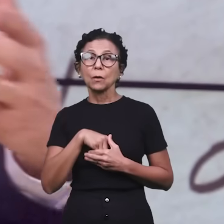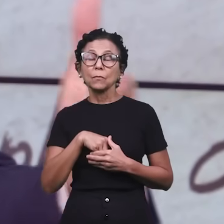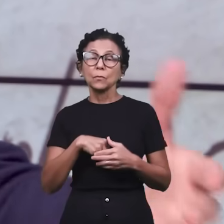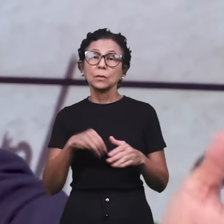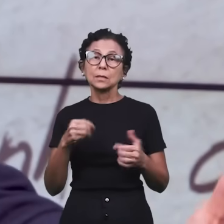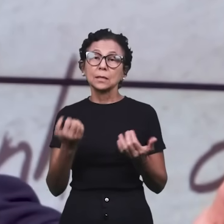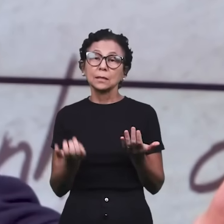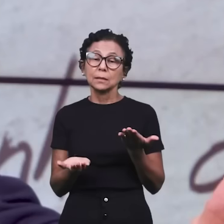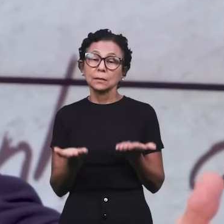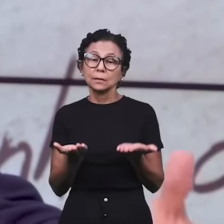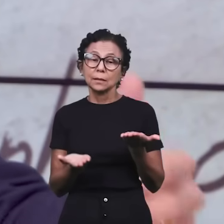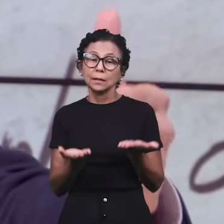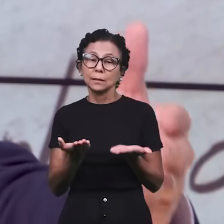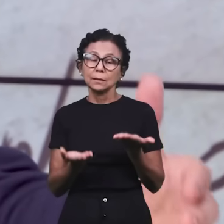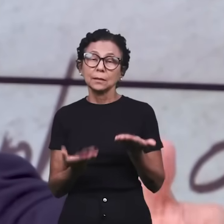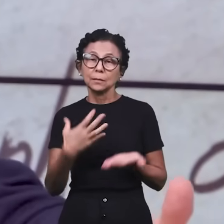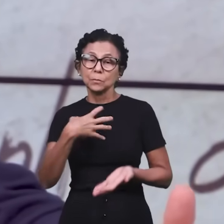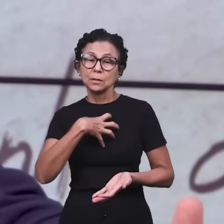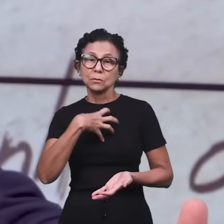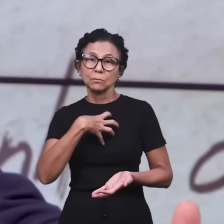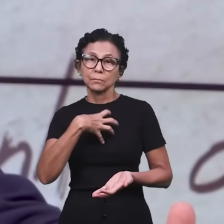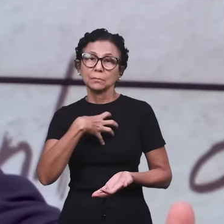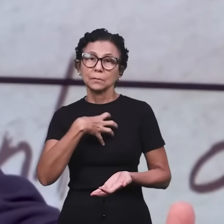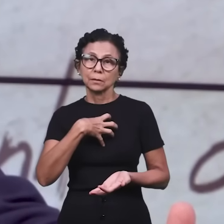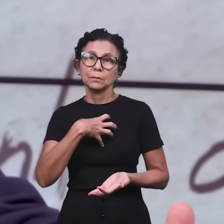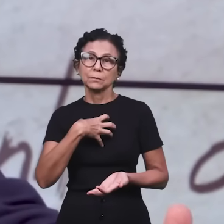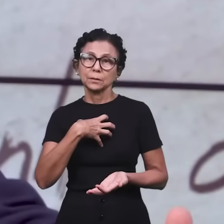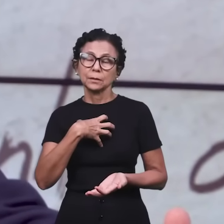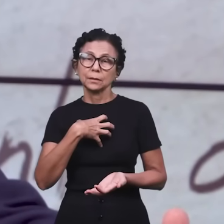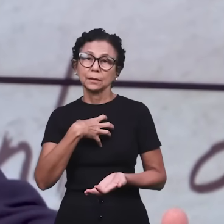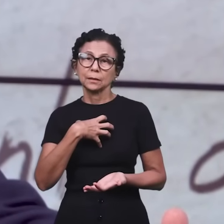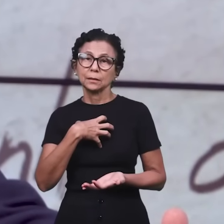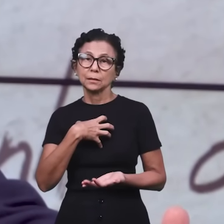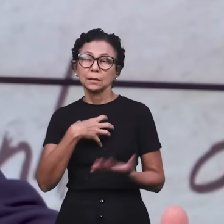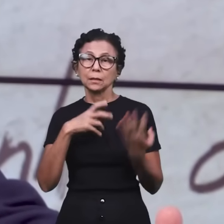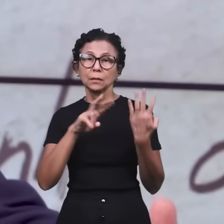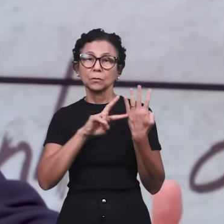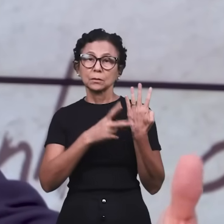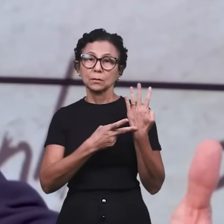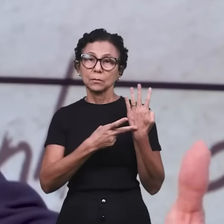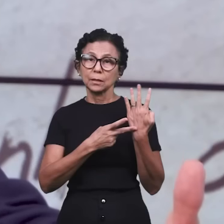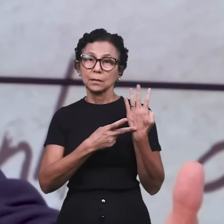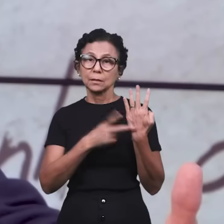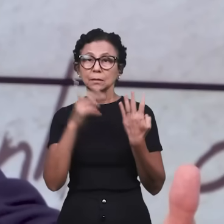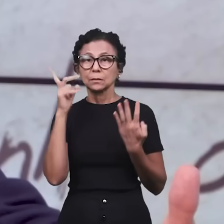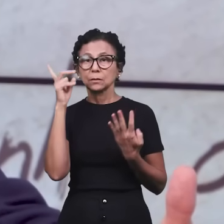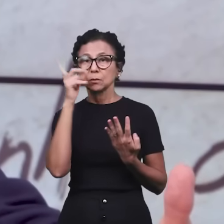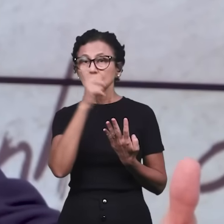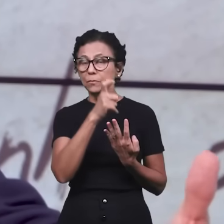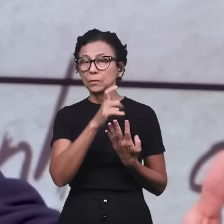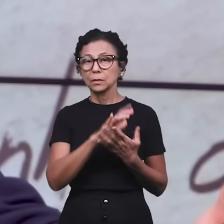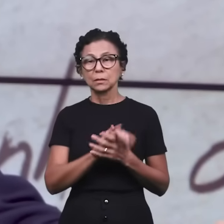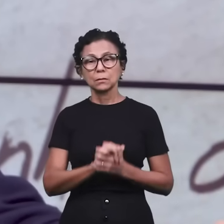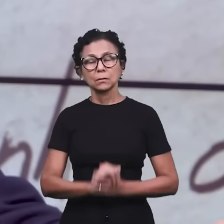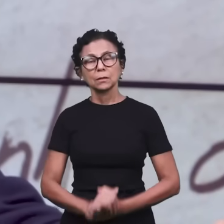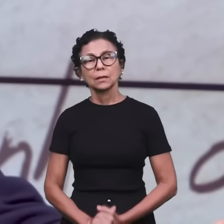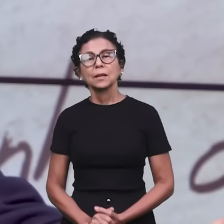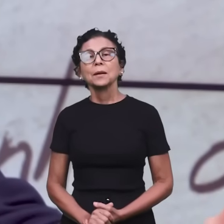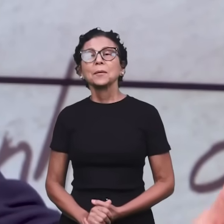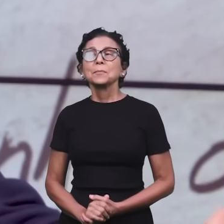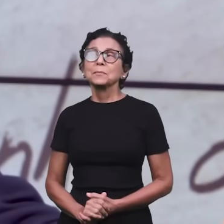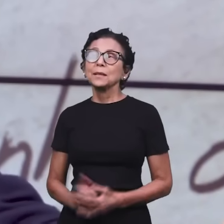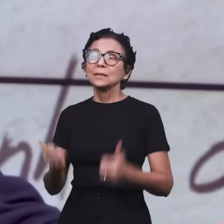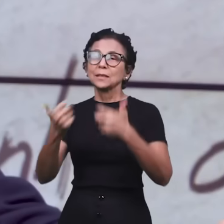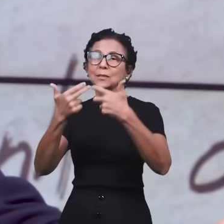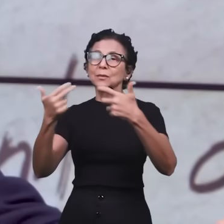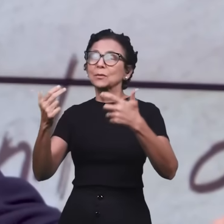E aí vem as consequências, é o ímpeto, os temperamentos fortes, nasce do homem. Mas o que vem da